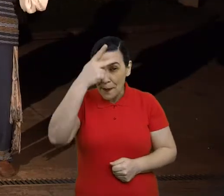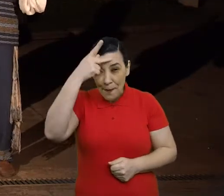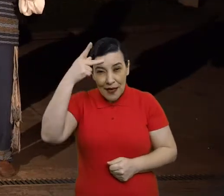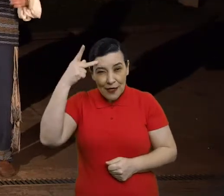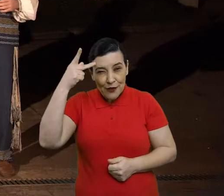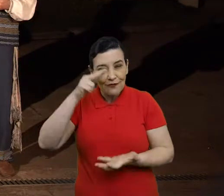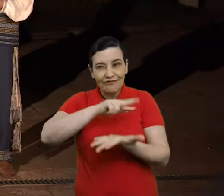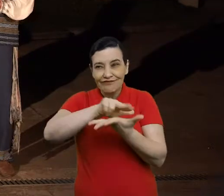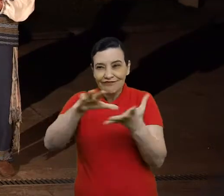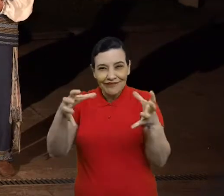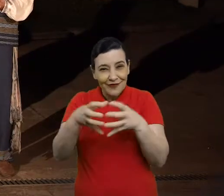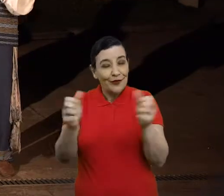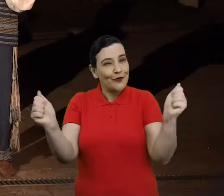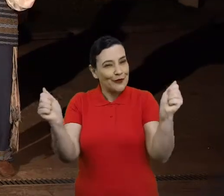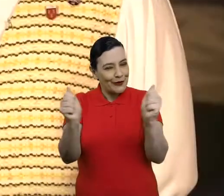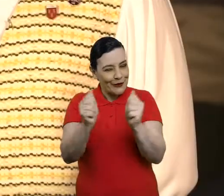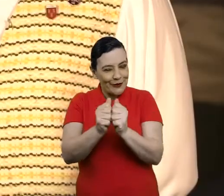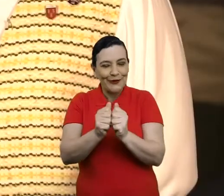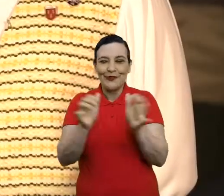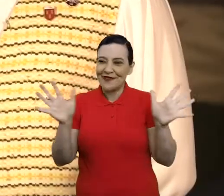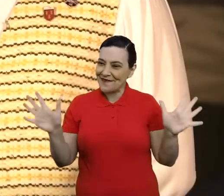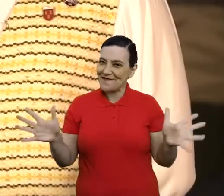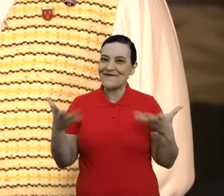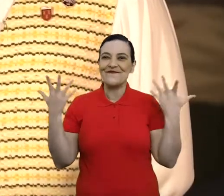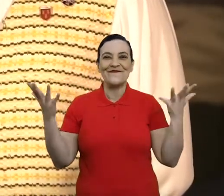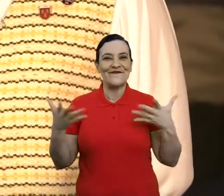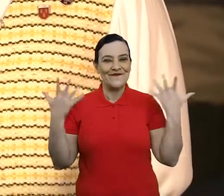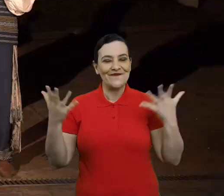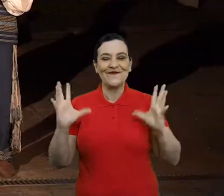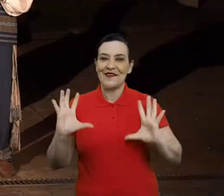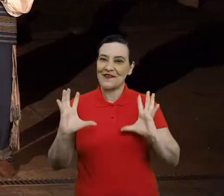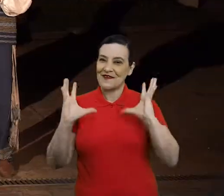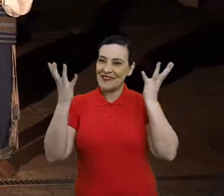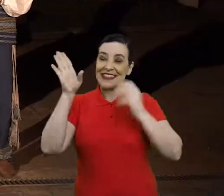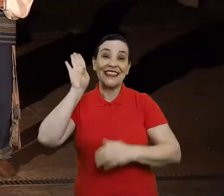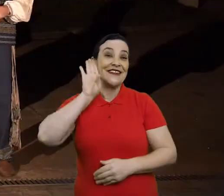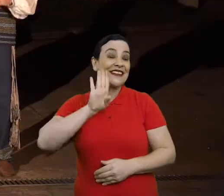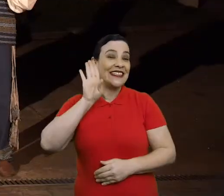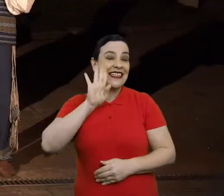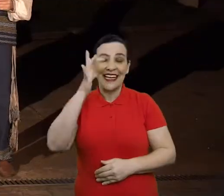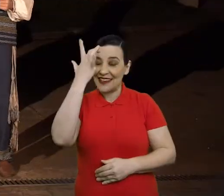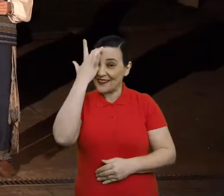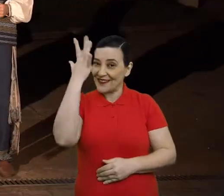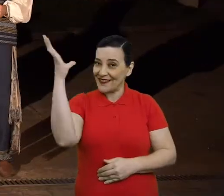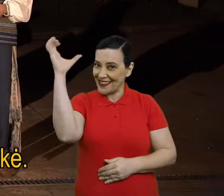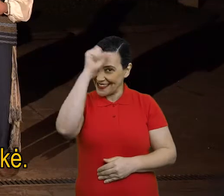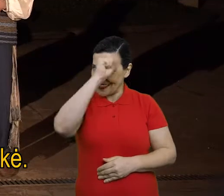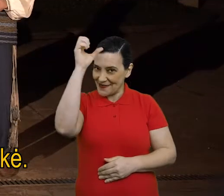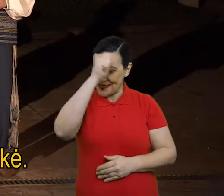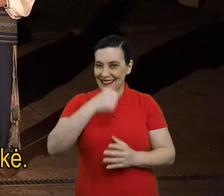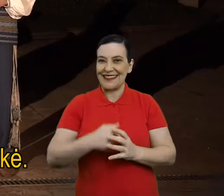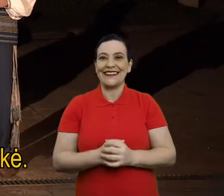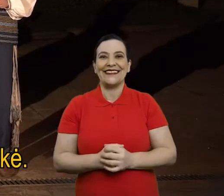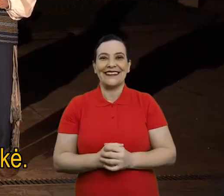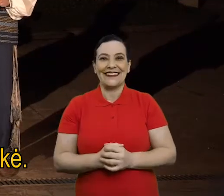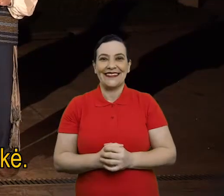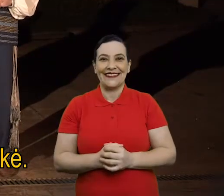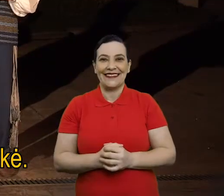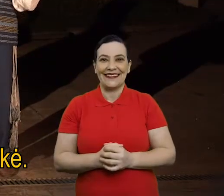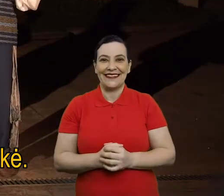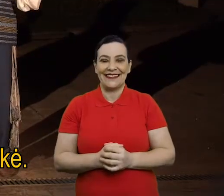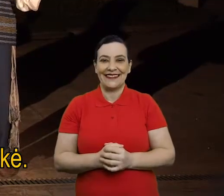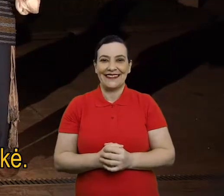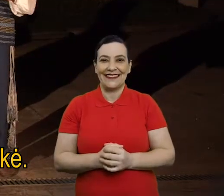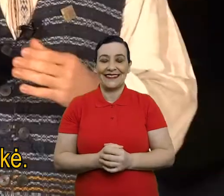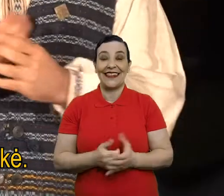tem bastante gente, é muito legal, você com certeza vai animar a festa. Vai ser muito bacana. E ela é bem facinha de aprender. Então,